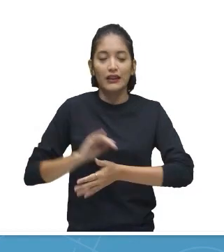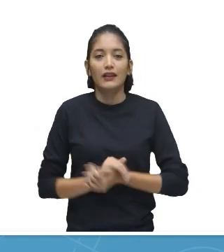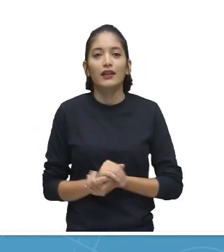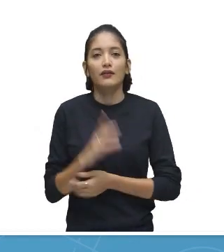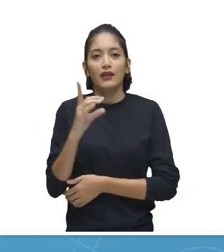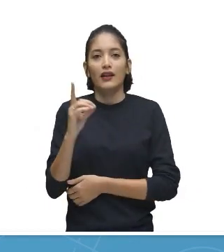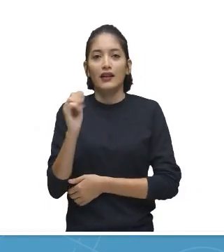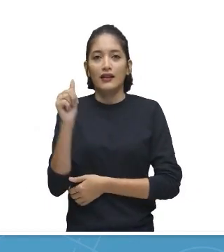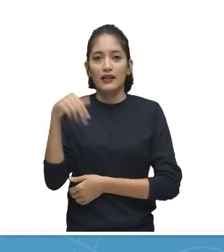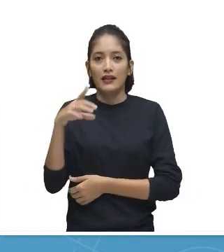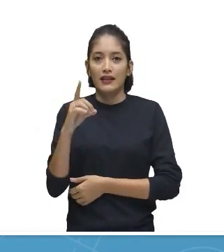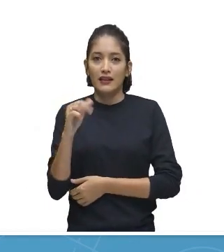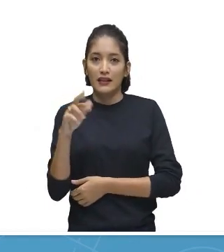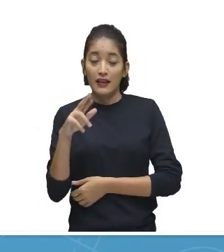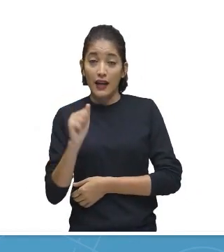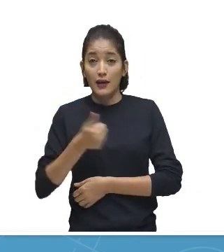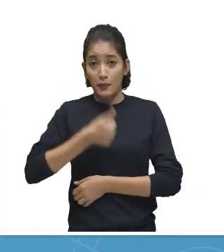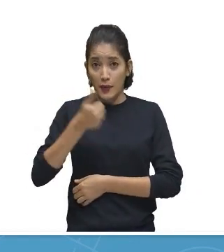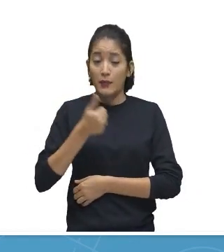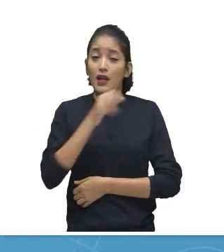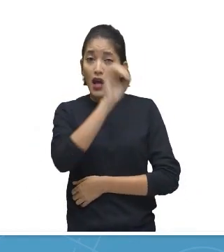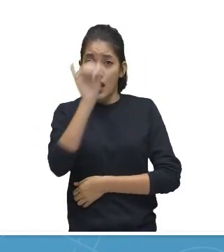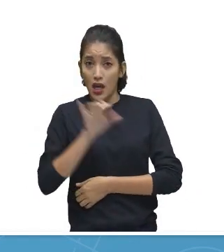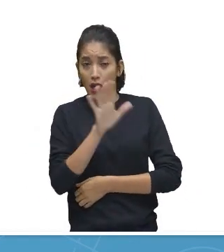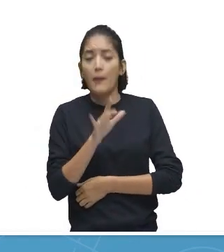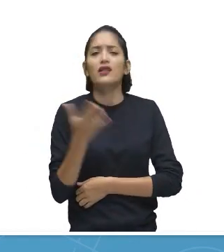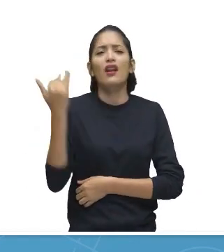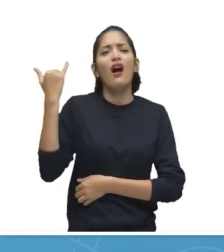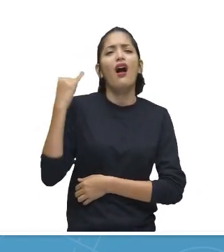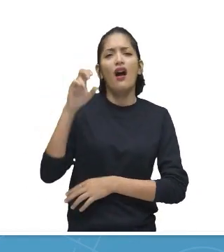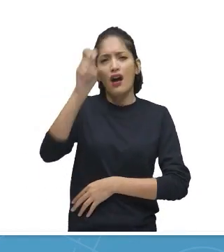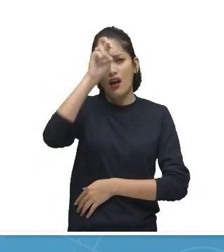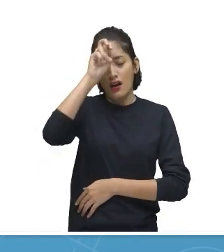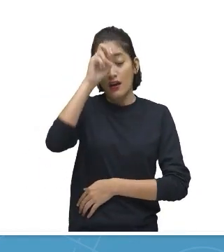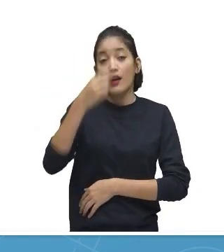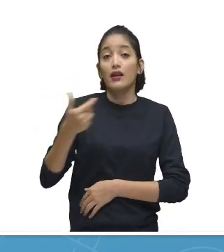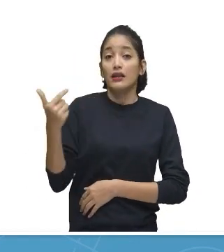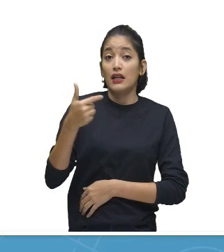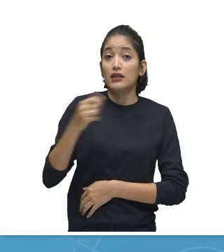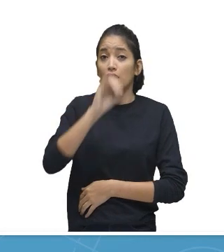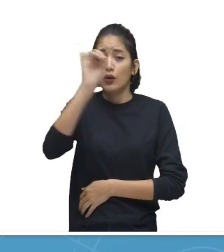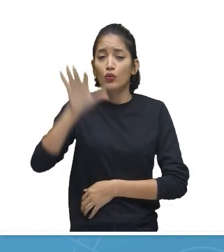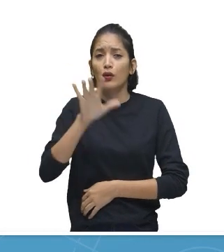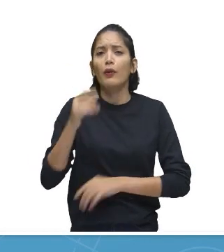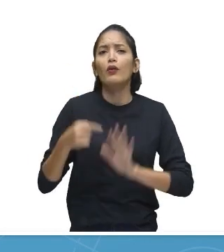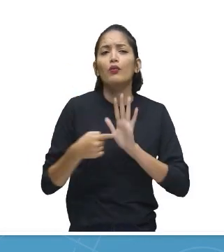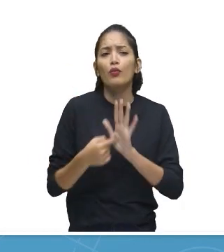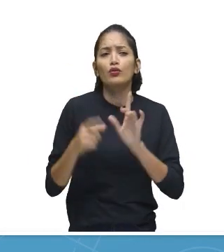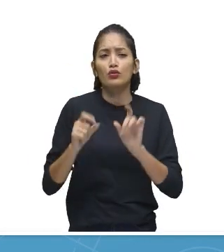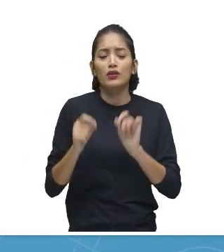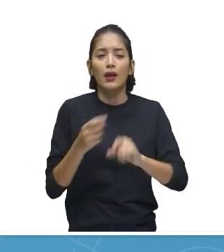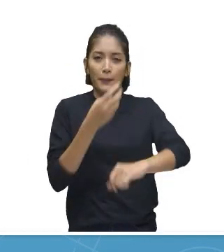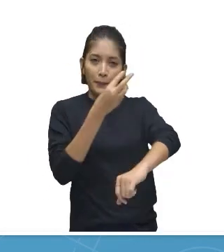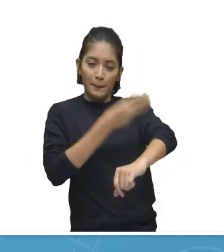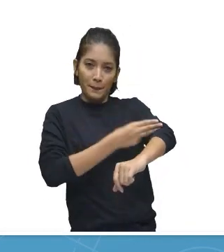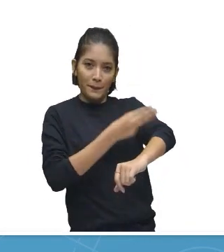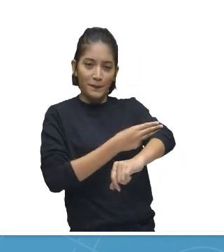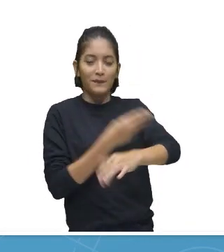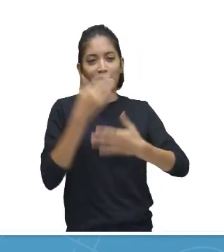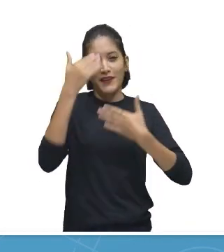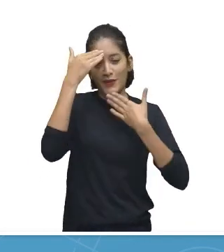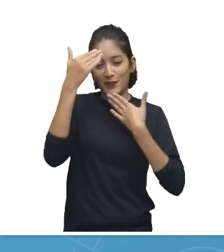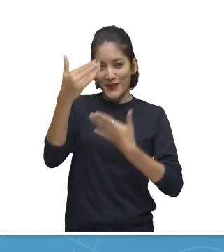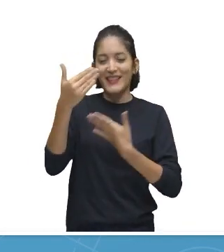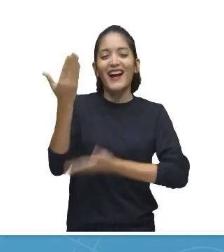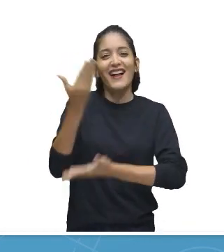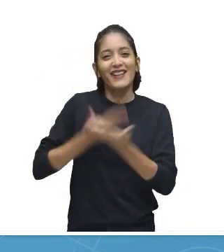na questão 1, a primeira imagem se refere ao Antigo Egito e a segunda imagem se refere à Idade Média. Obrigada, Dandara,